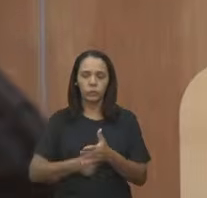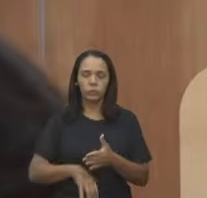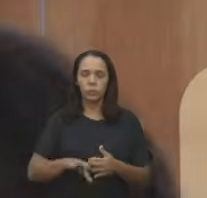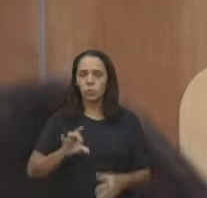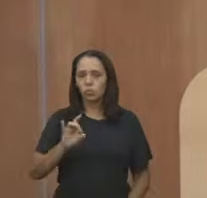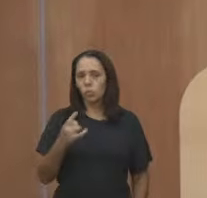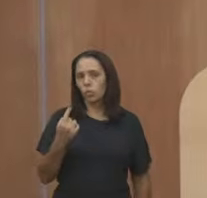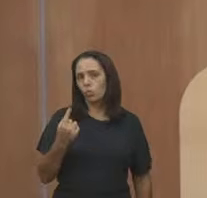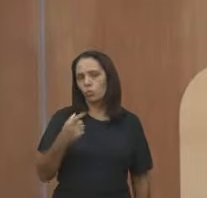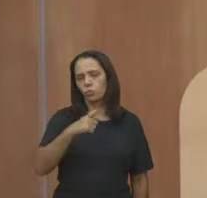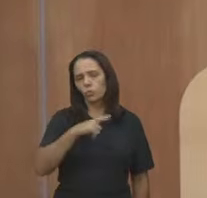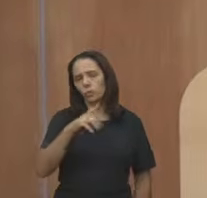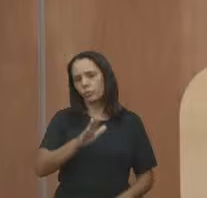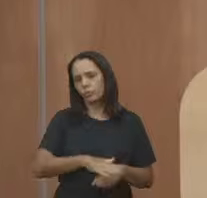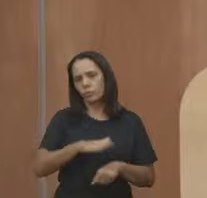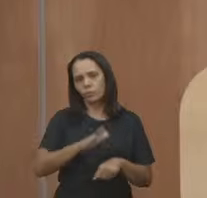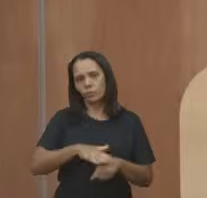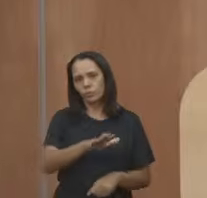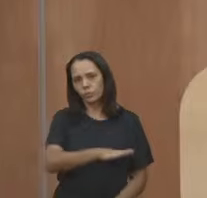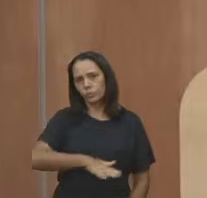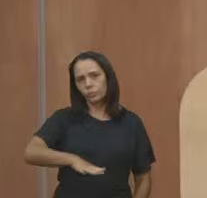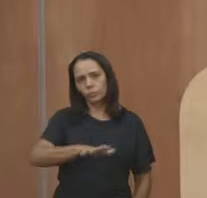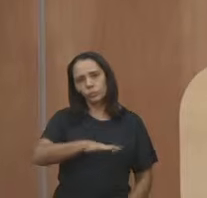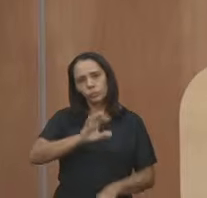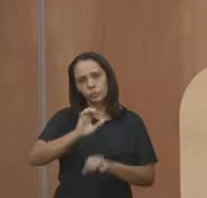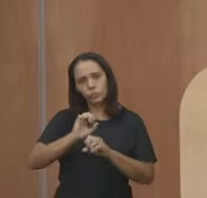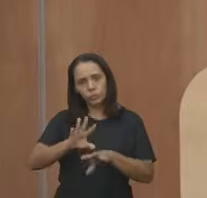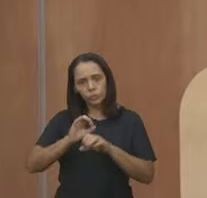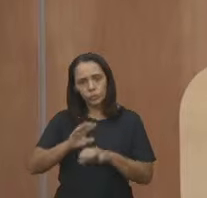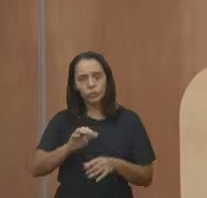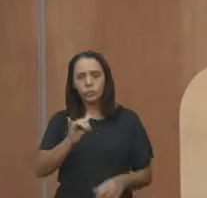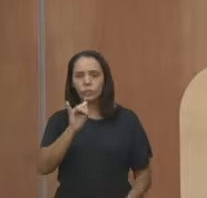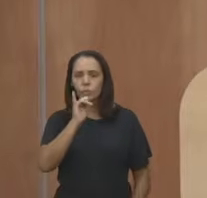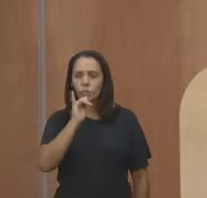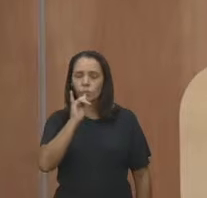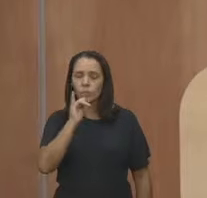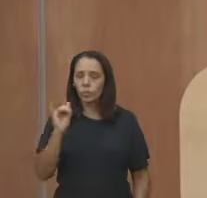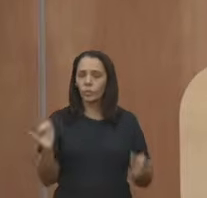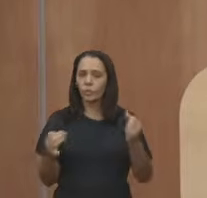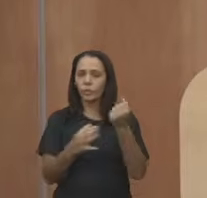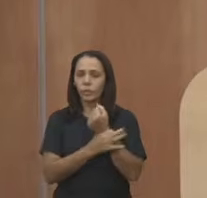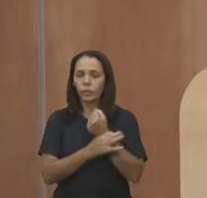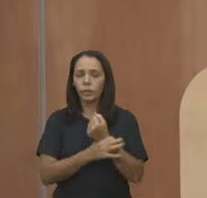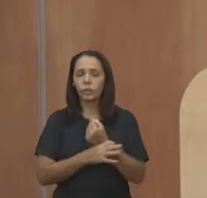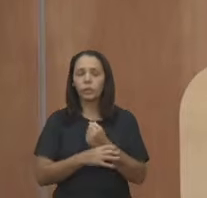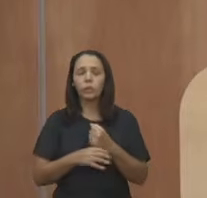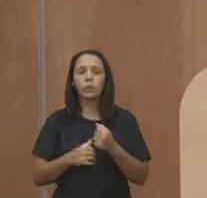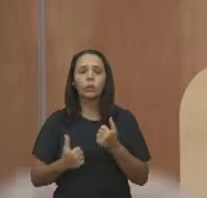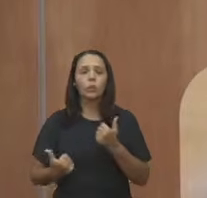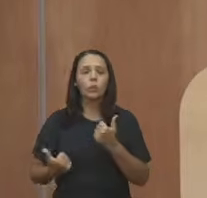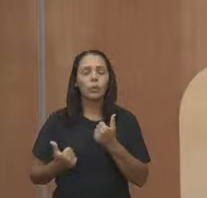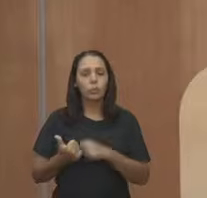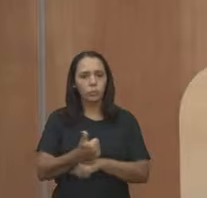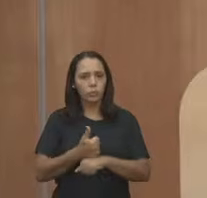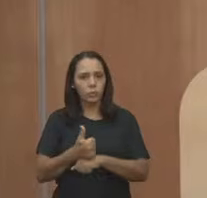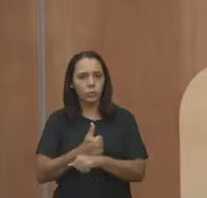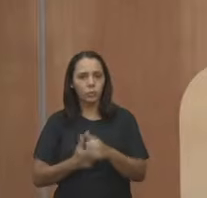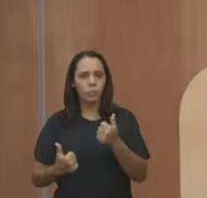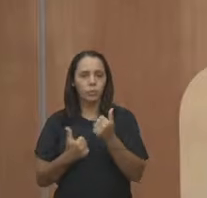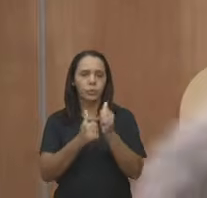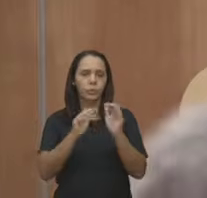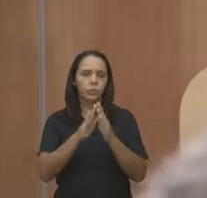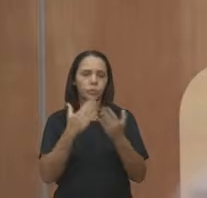muitas lutas que a gente tem no campo da educação. A gente também tem lutado aí para garantir que os agentes de apoio escolar, que os agentes de